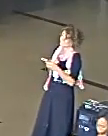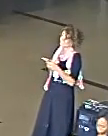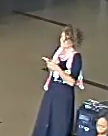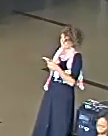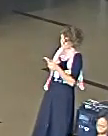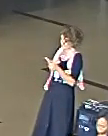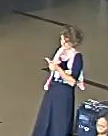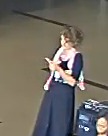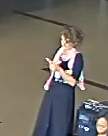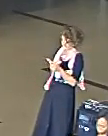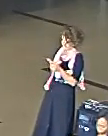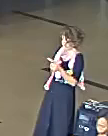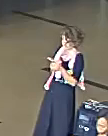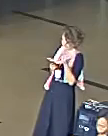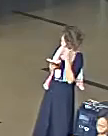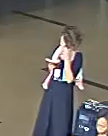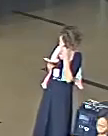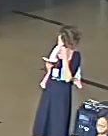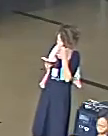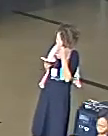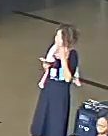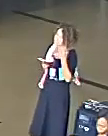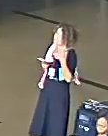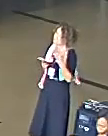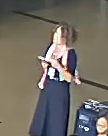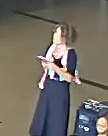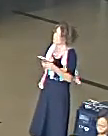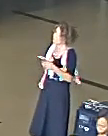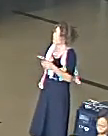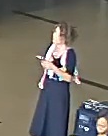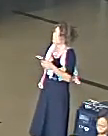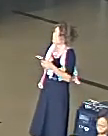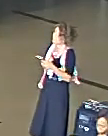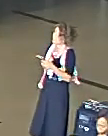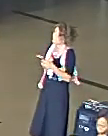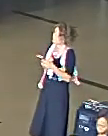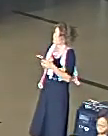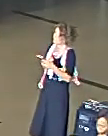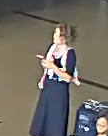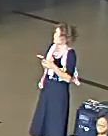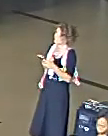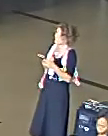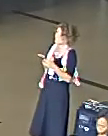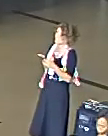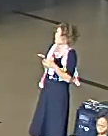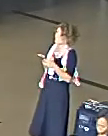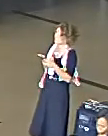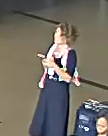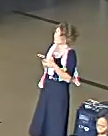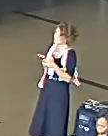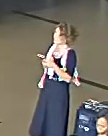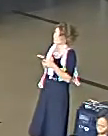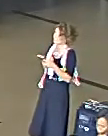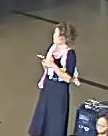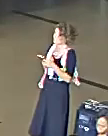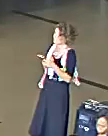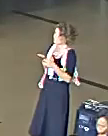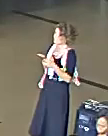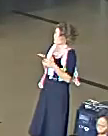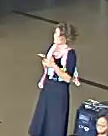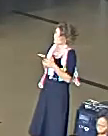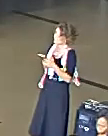um absurdo entendeu isso é um tremendo absurdo esse fato acontecer então eu acho que já é o momento de dar um basta chega